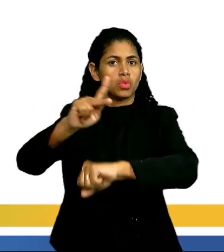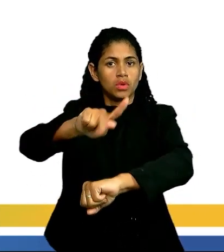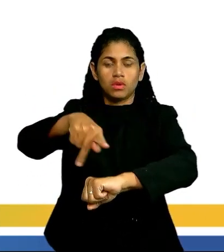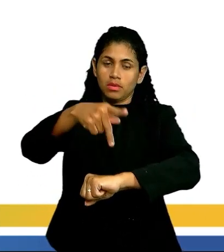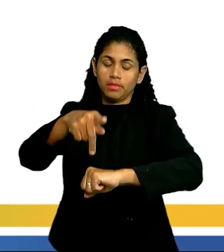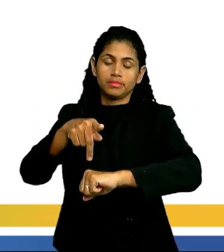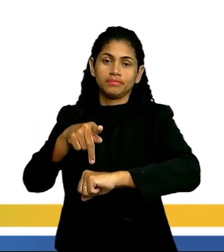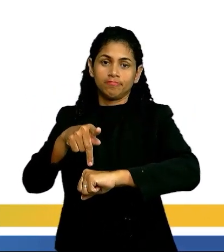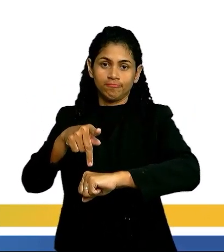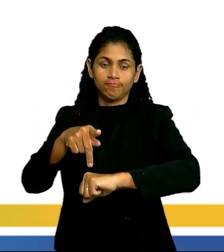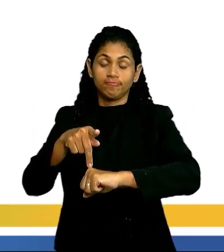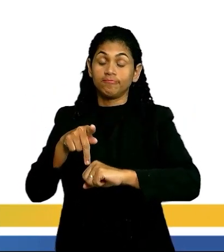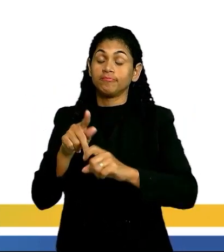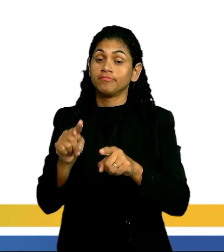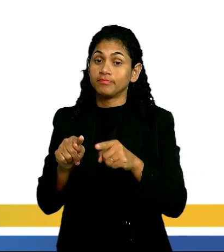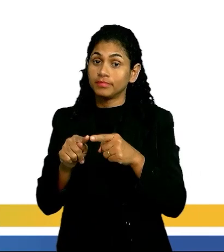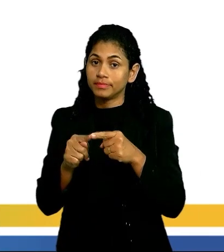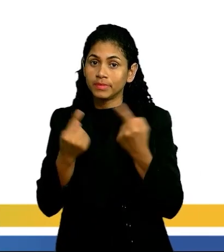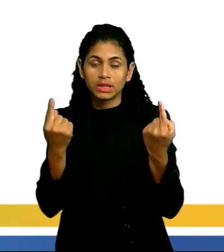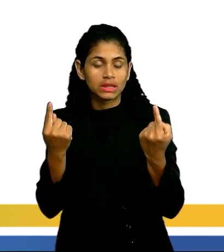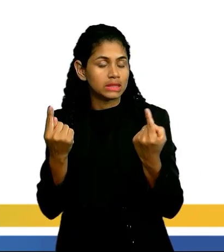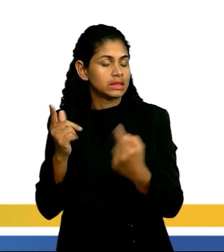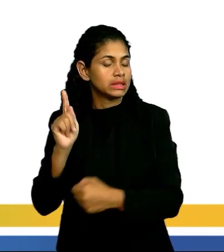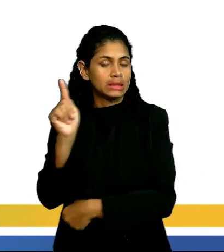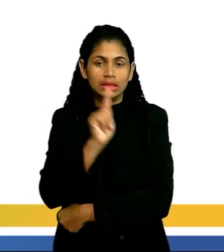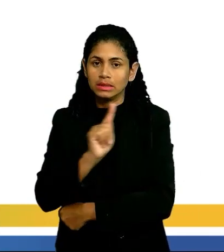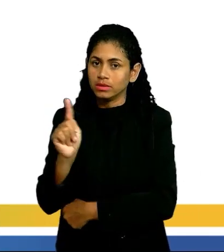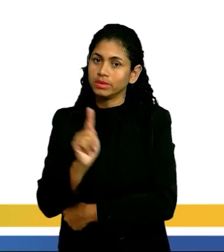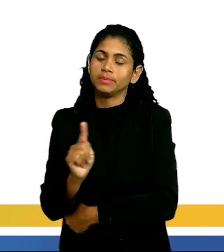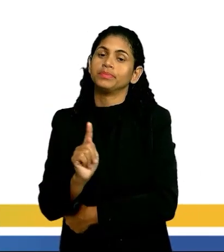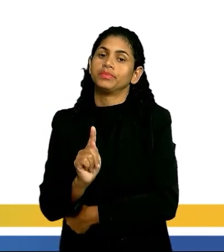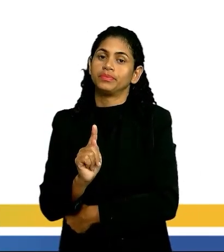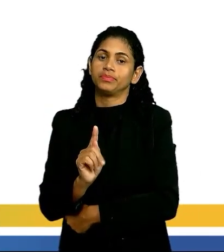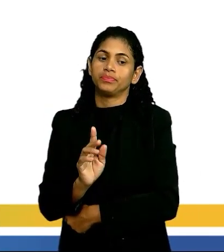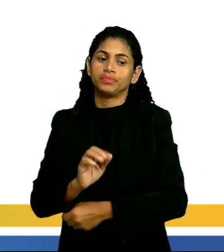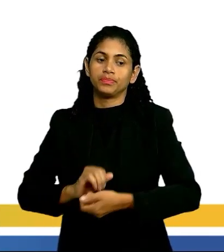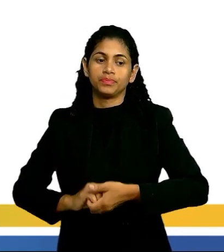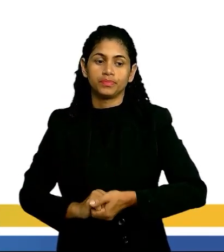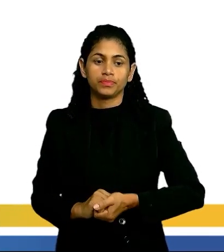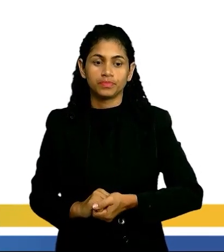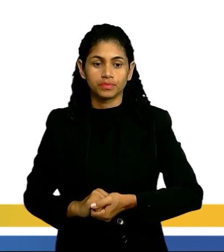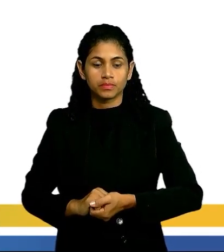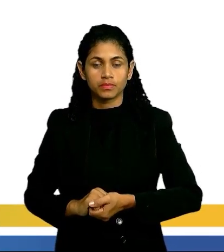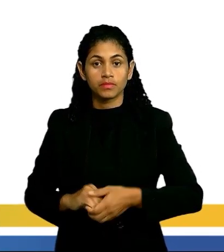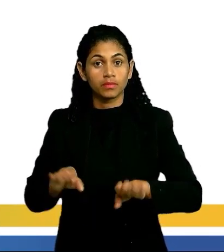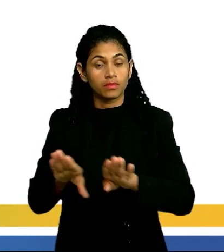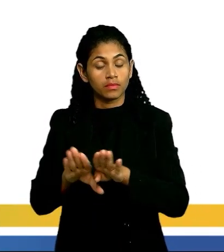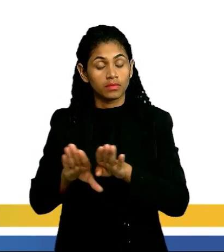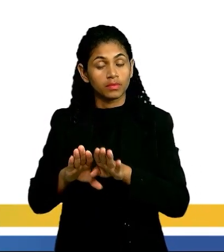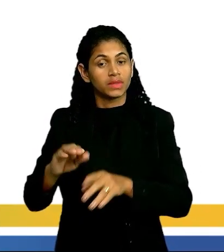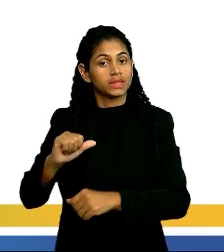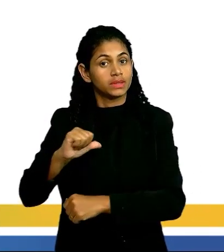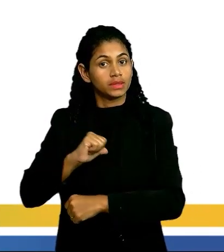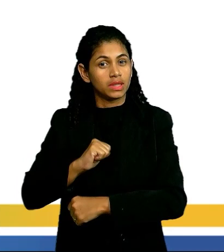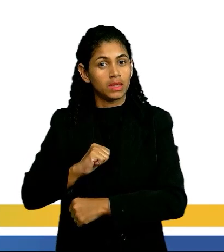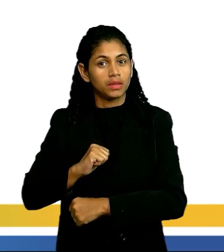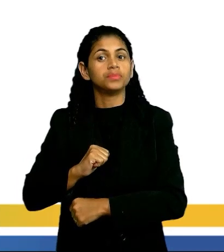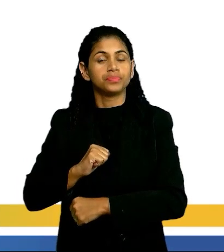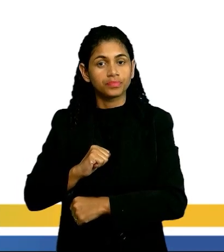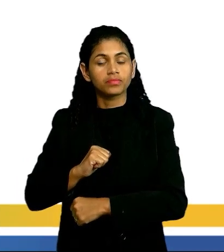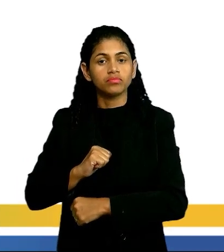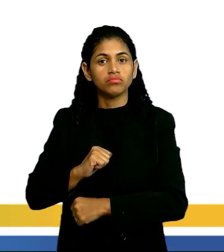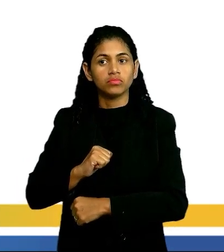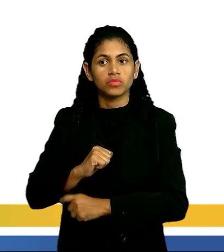à guerra, devido às pesadas indenizações. Também há uma perseguição aos opositores, obviamente,